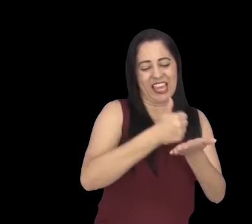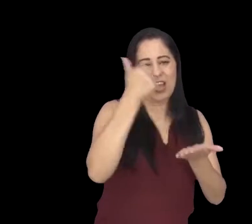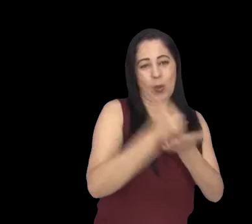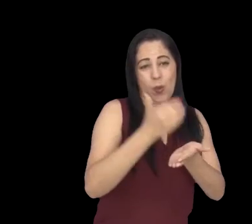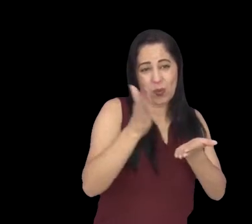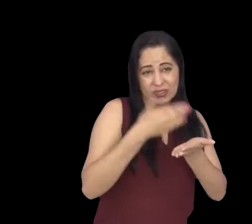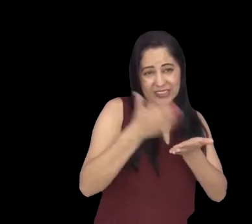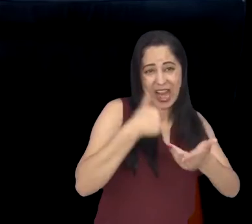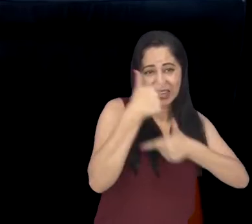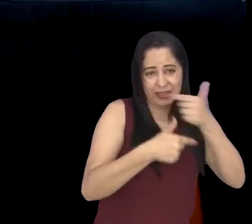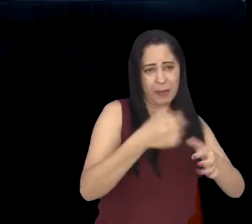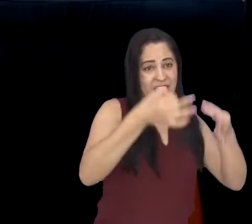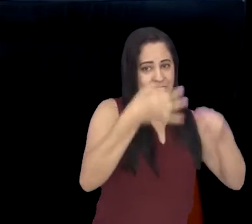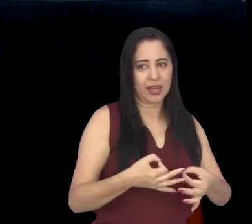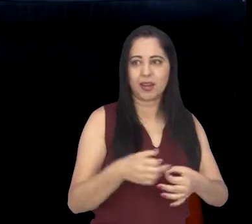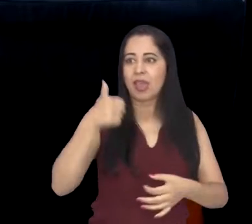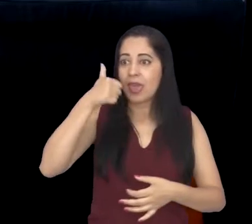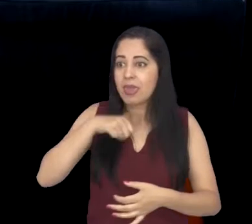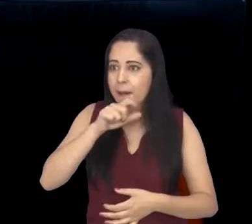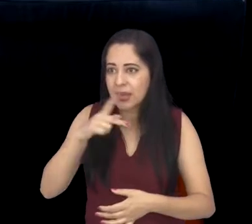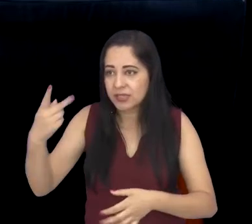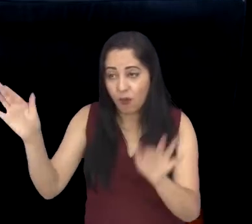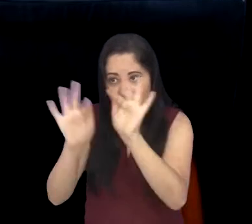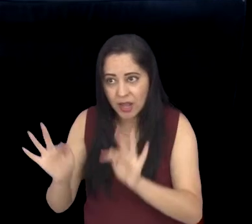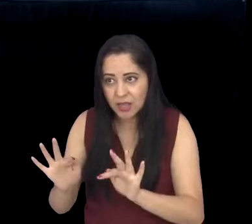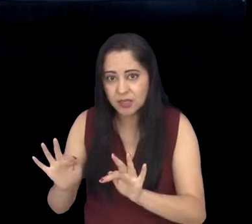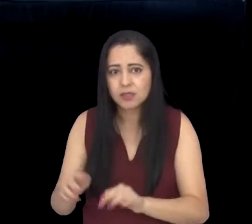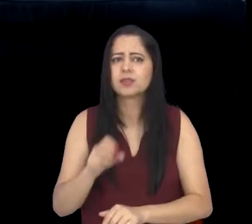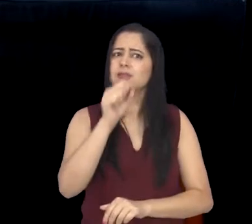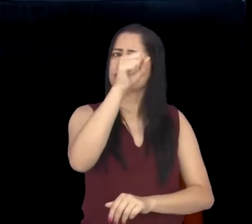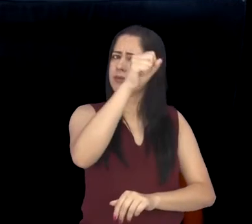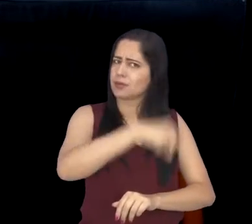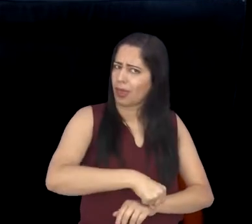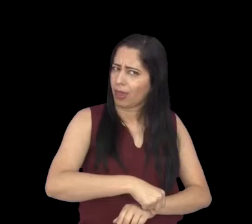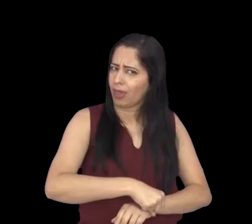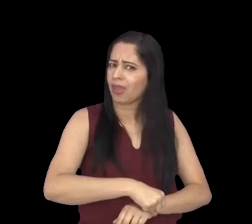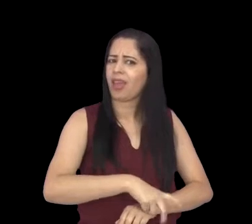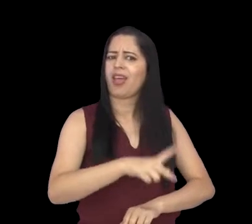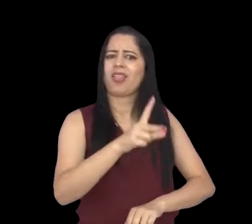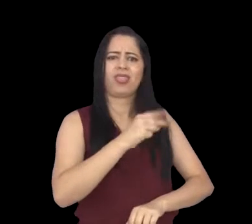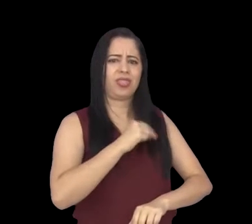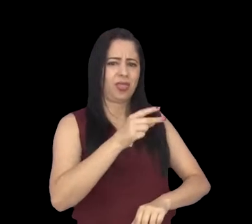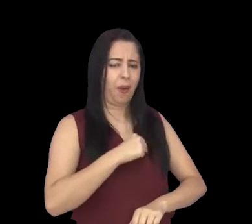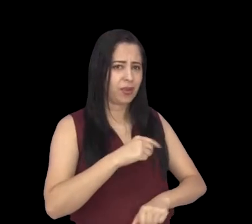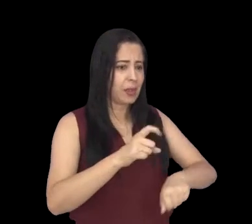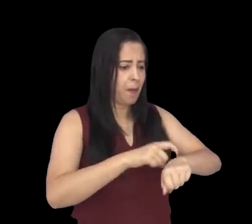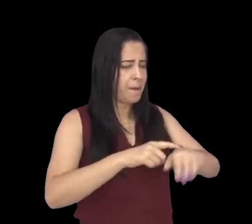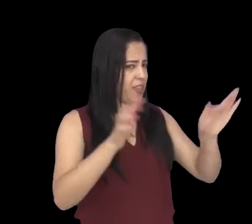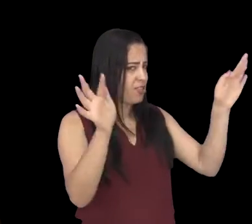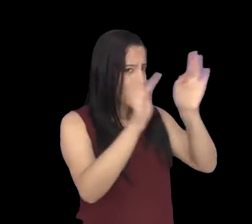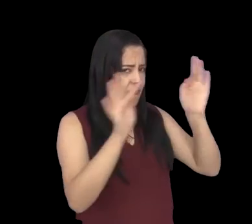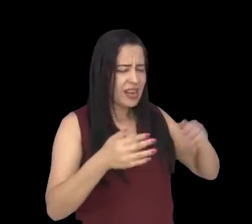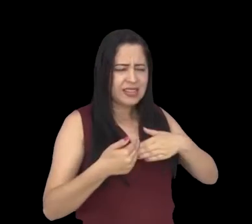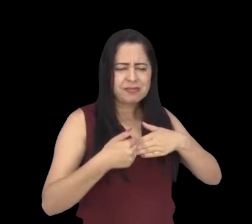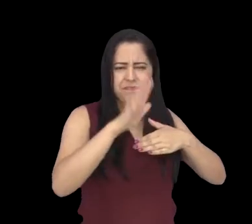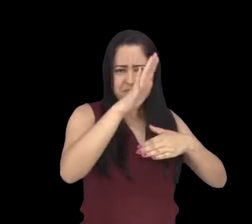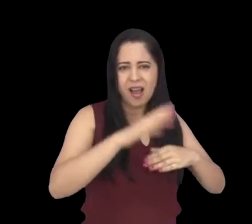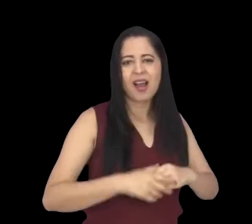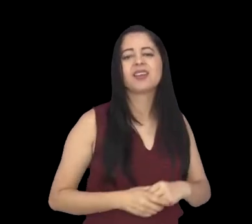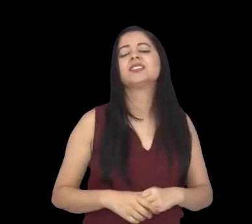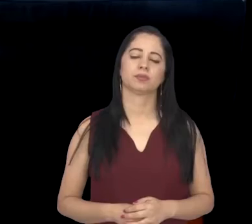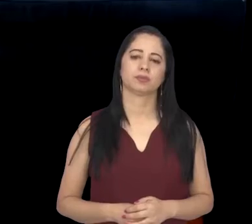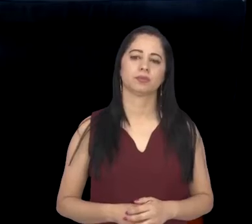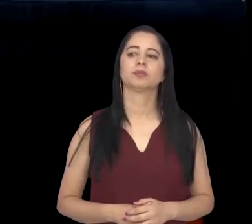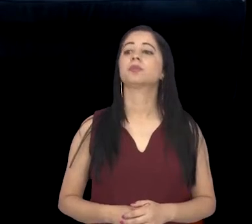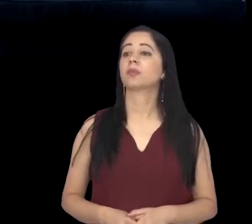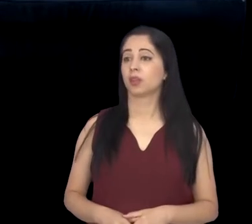vai. E a mamãe ficou feliz, né? Puxa vida, a mamãe foi um momentos mais felizes da vida dela, pro filho, Eu